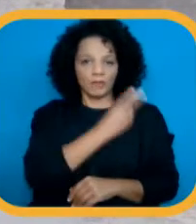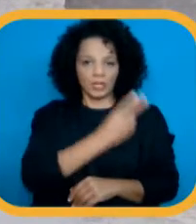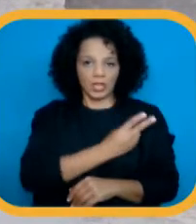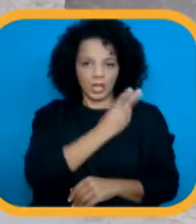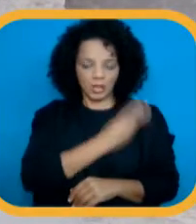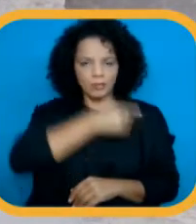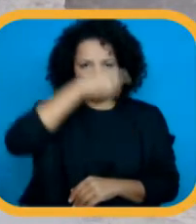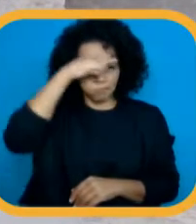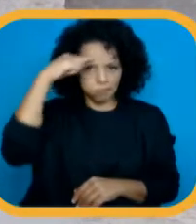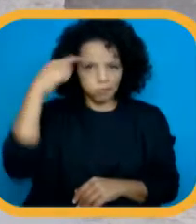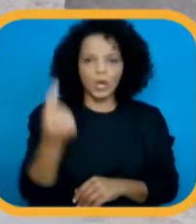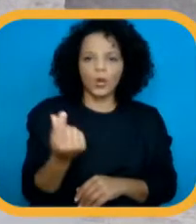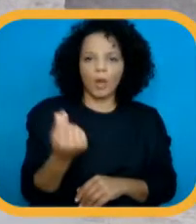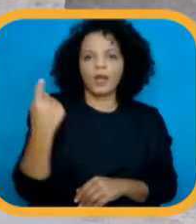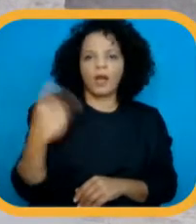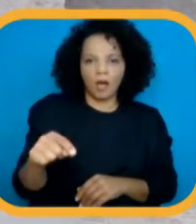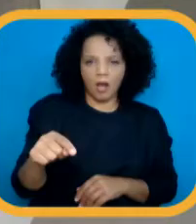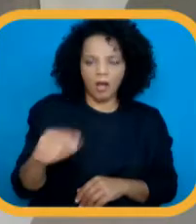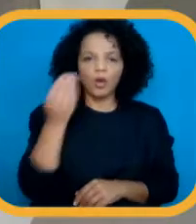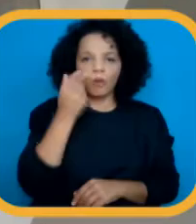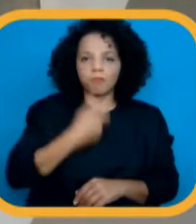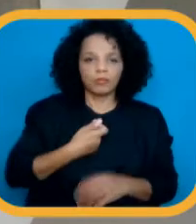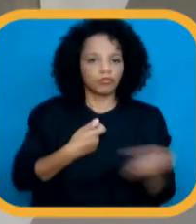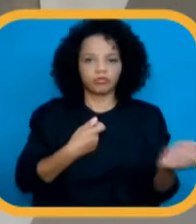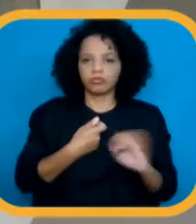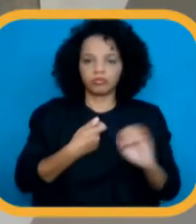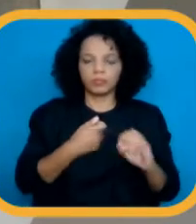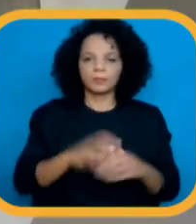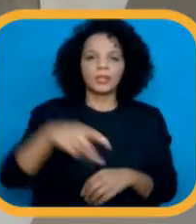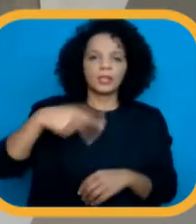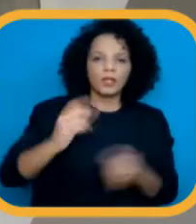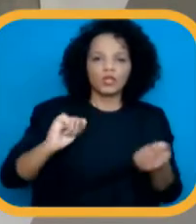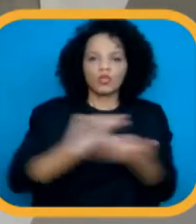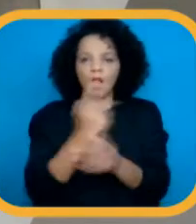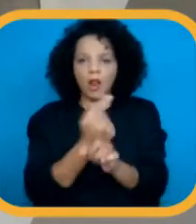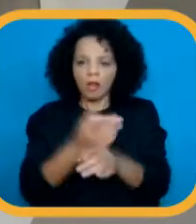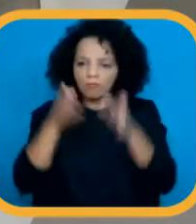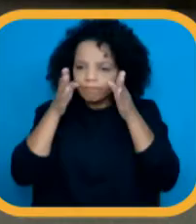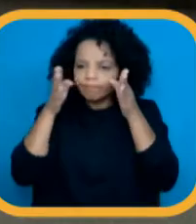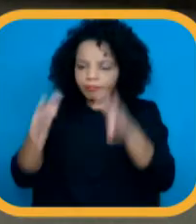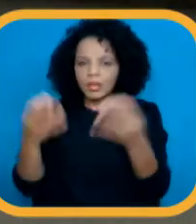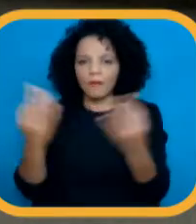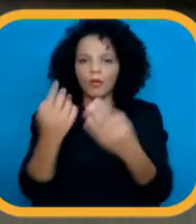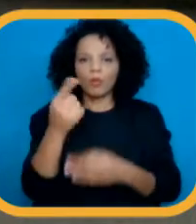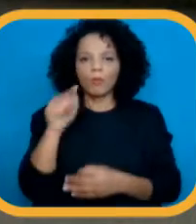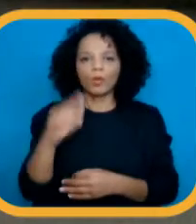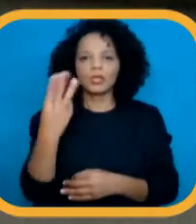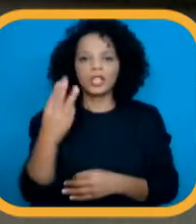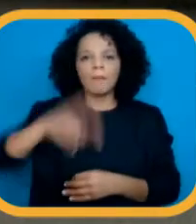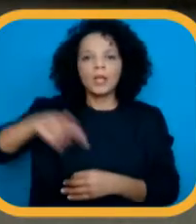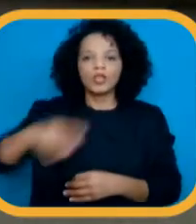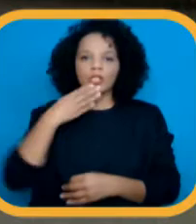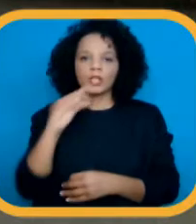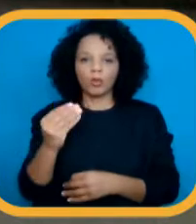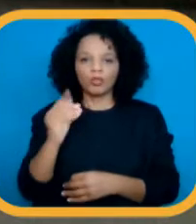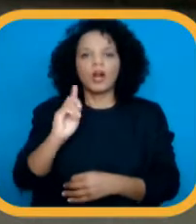os alunos universitários tiveram dificuldades económicas, para as quais não viram resposta. A comunicação social prestou muita atenção a 1,3 milhões